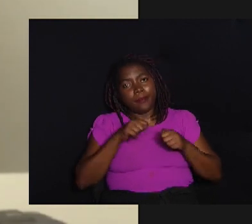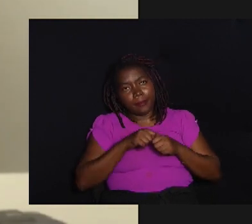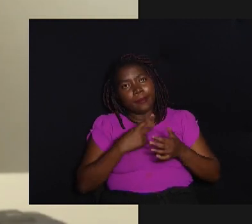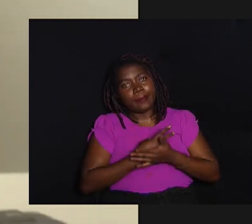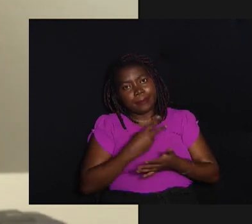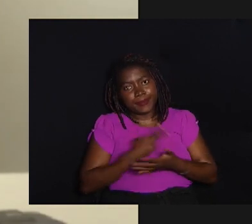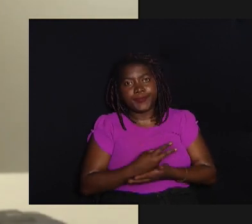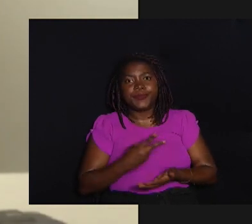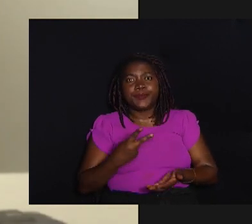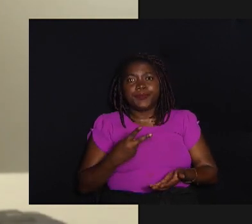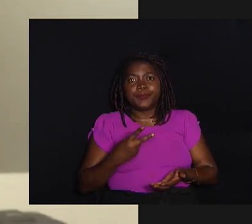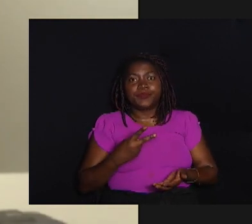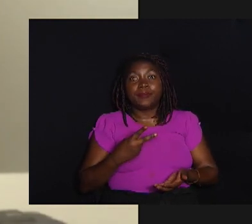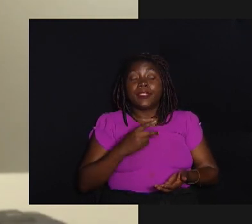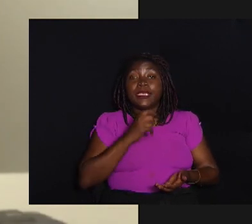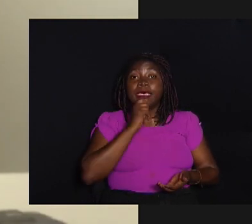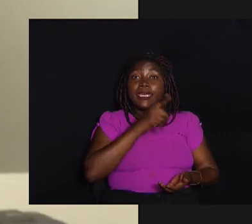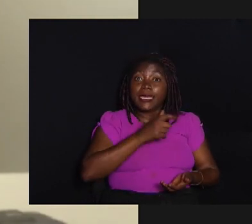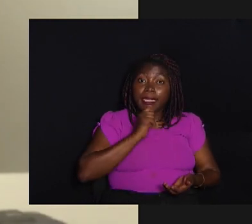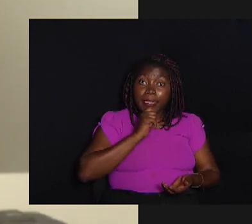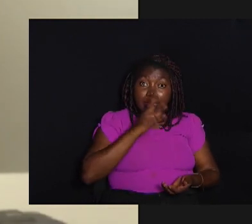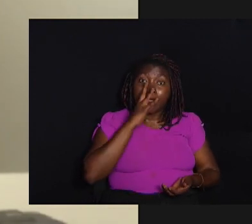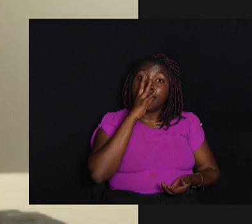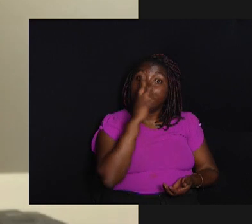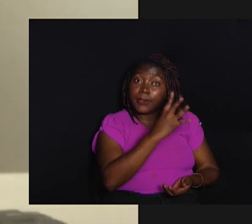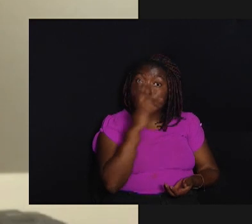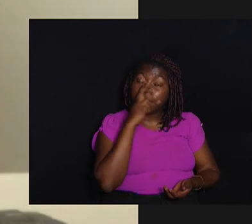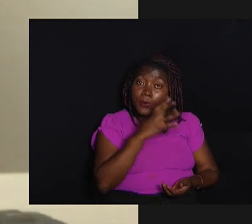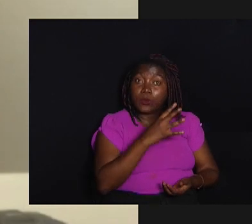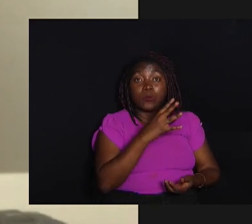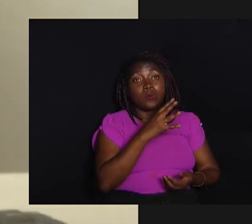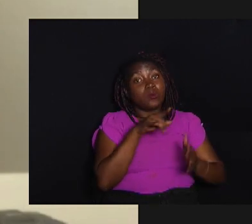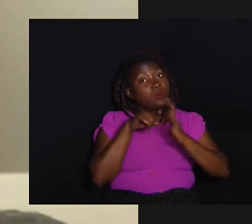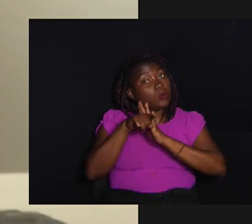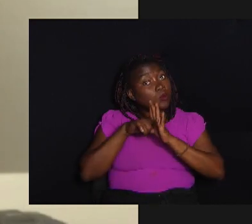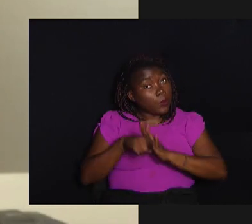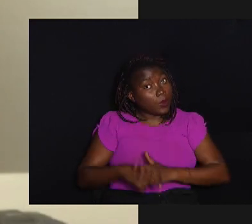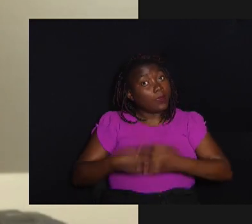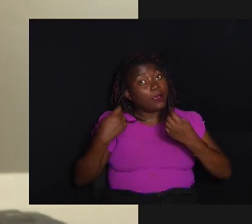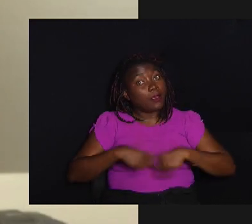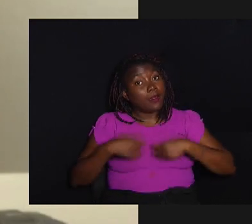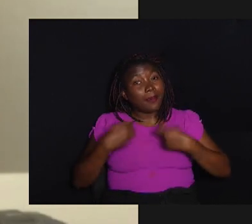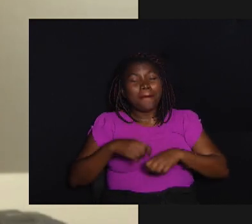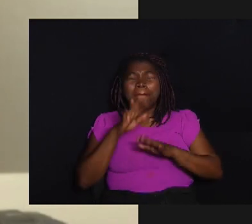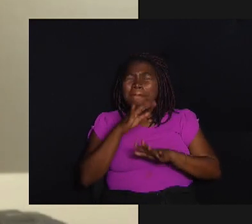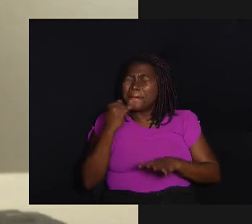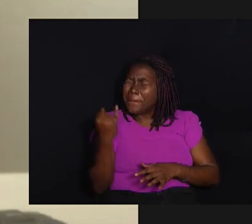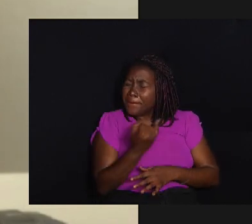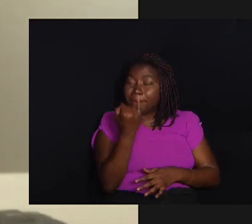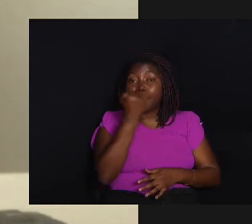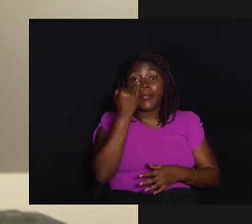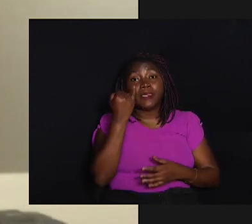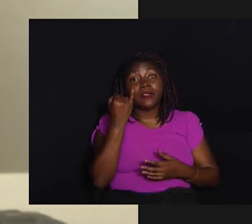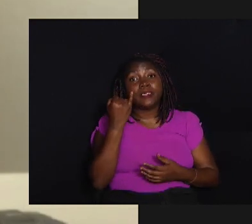denúncias, né, registrar boletins de ocorrências para que esse caso seja investigado e partindo para uma parte criminal, mas é imprescindível que se